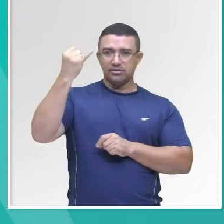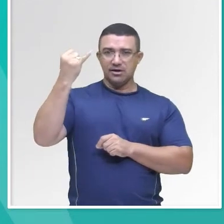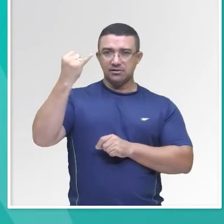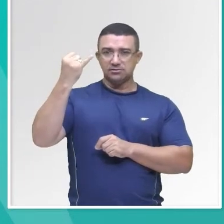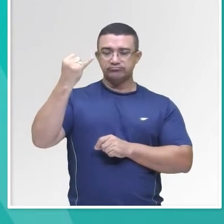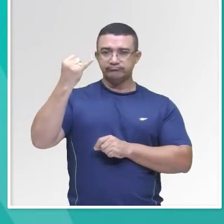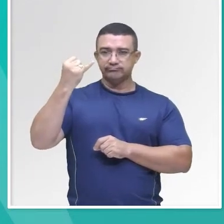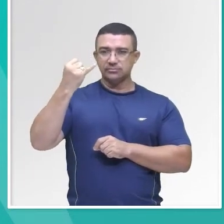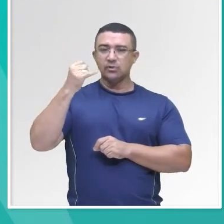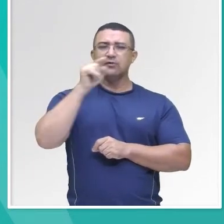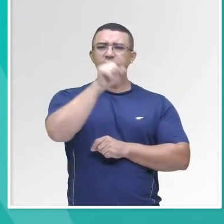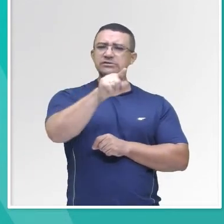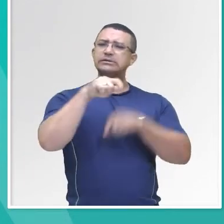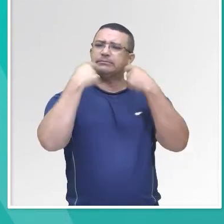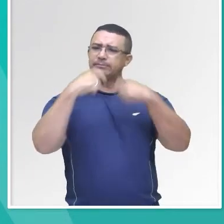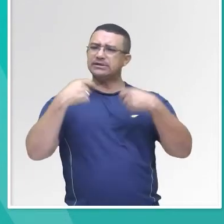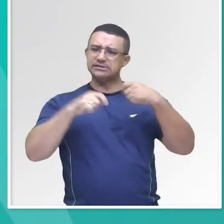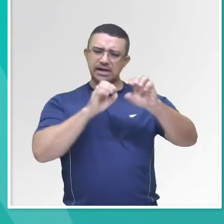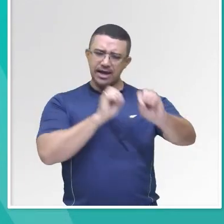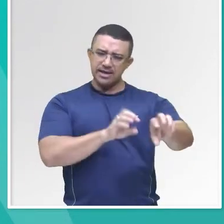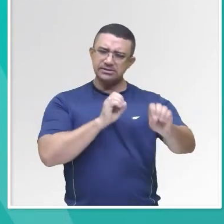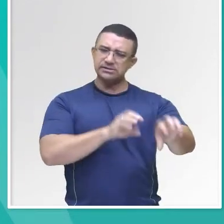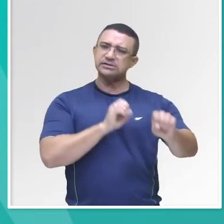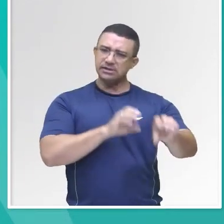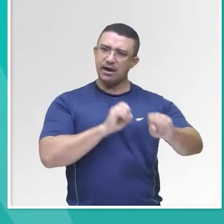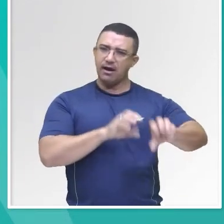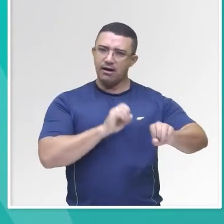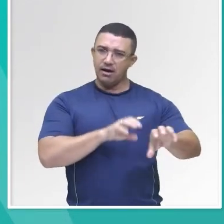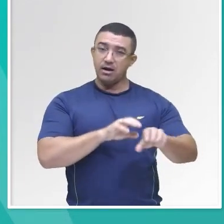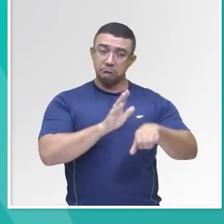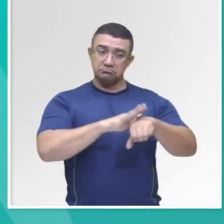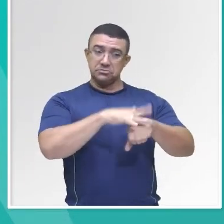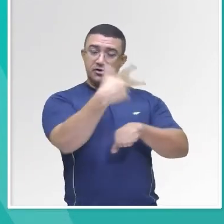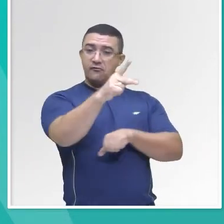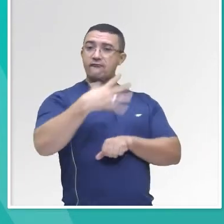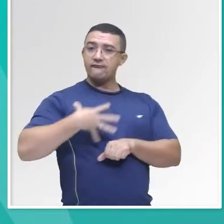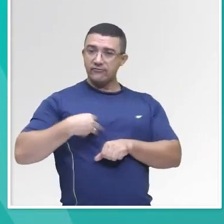comprar qualquer coisa ele terá de abrir mão de outras.